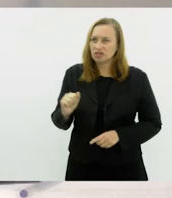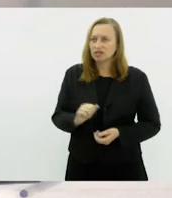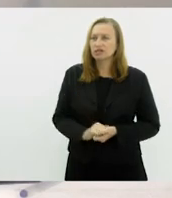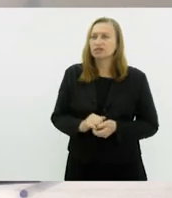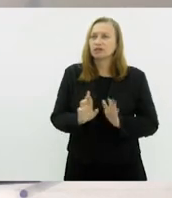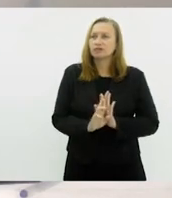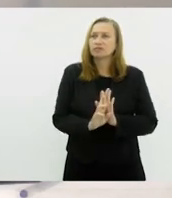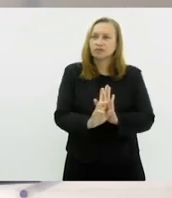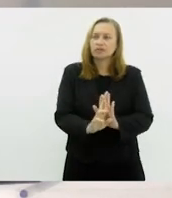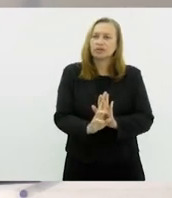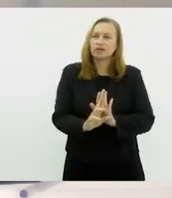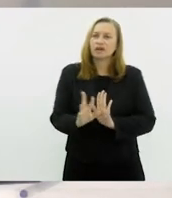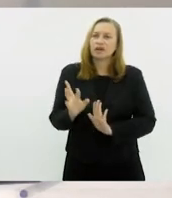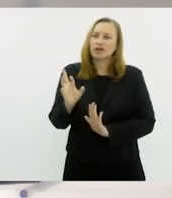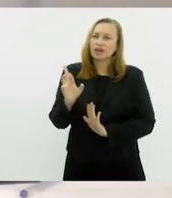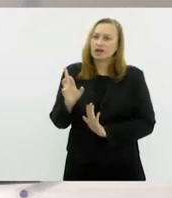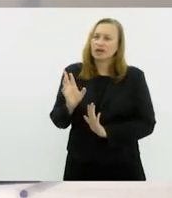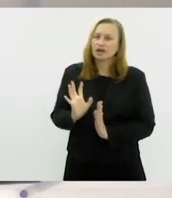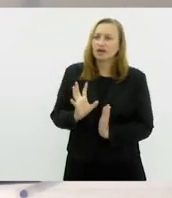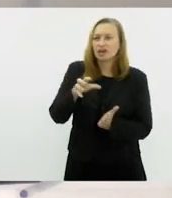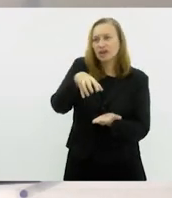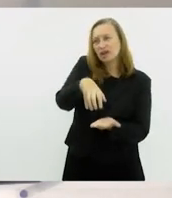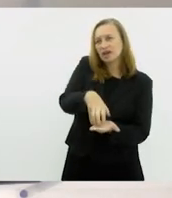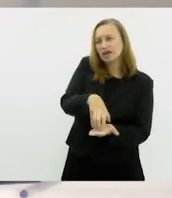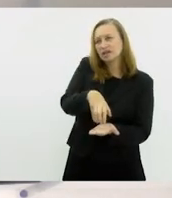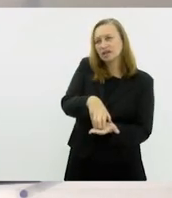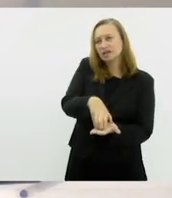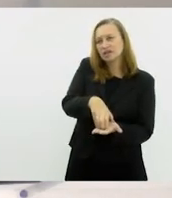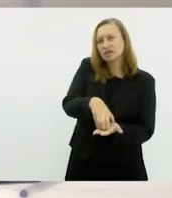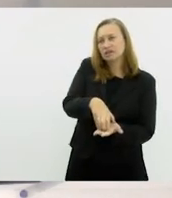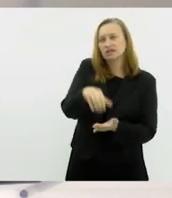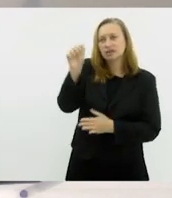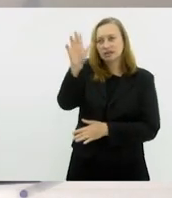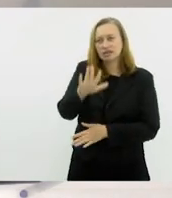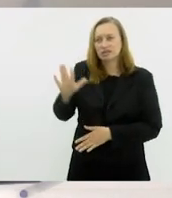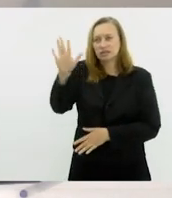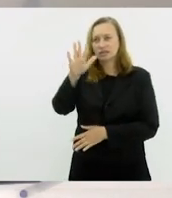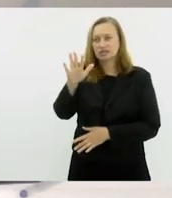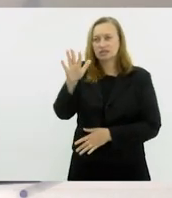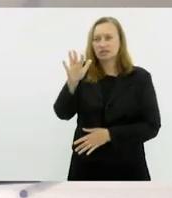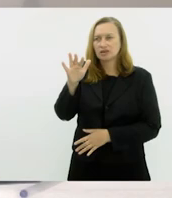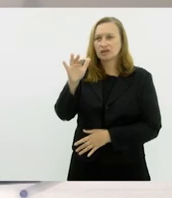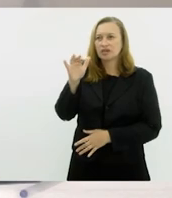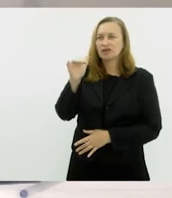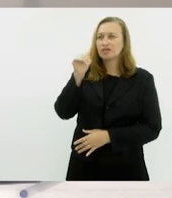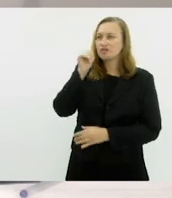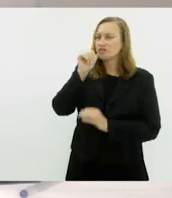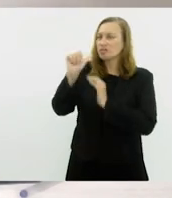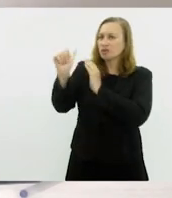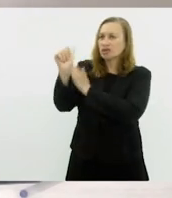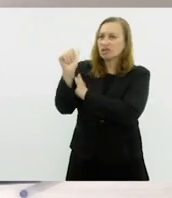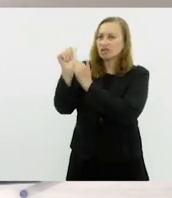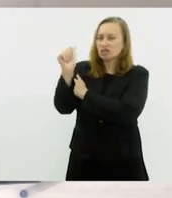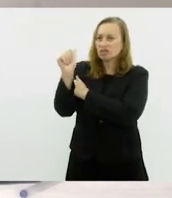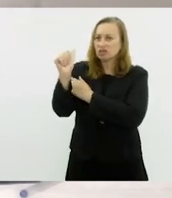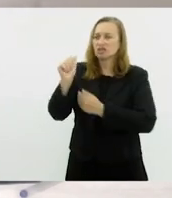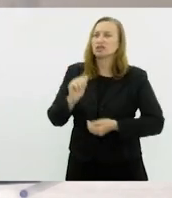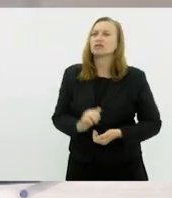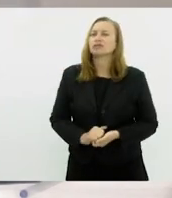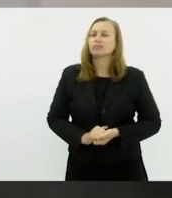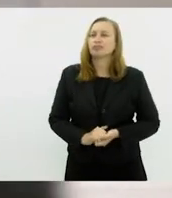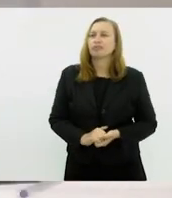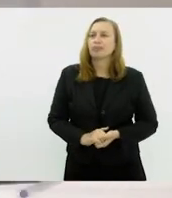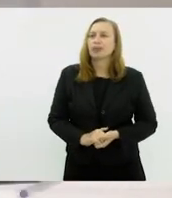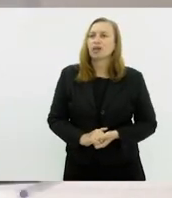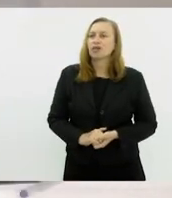representando a renfa rede nacional de feministas antiproibicionista eh só antes de você falar